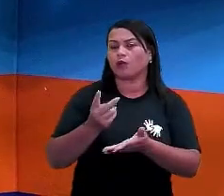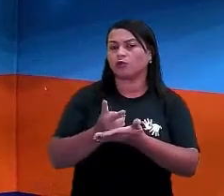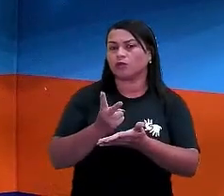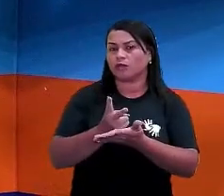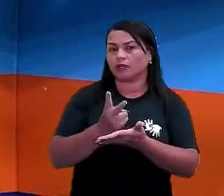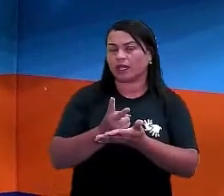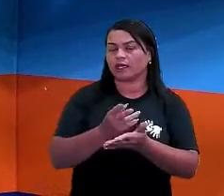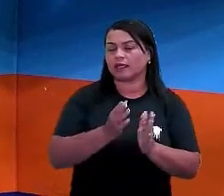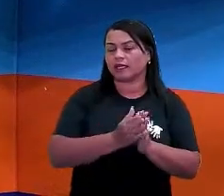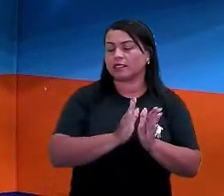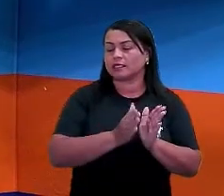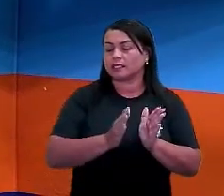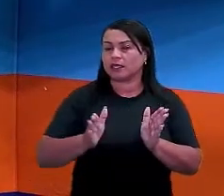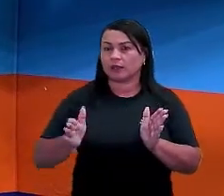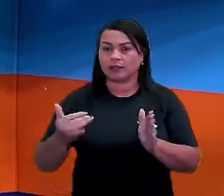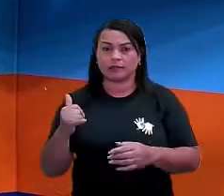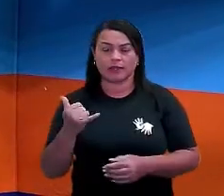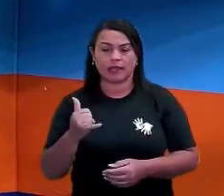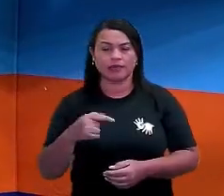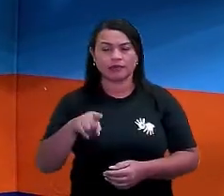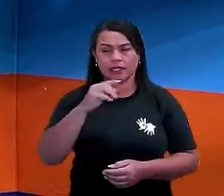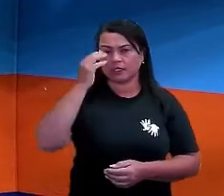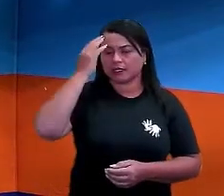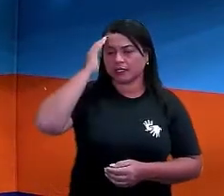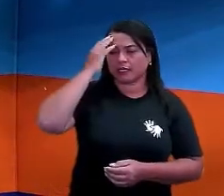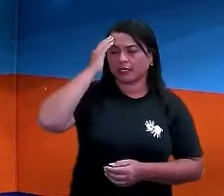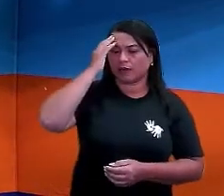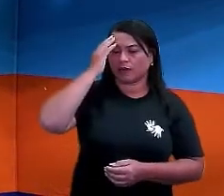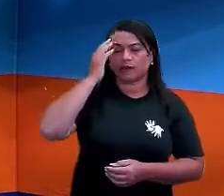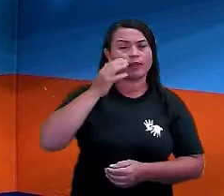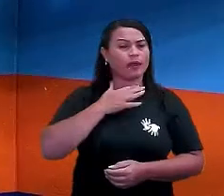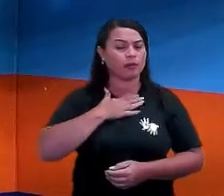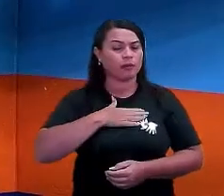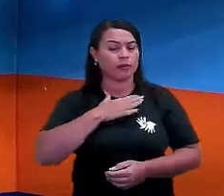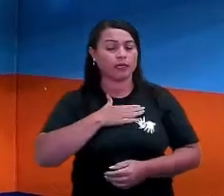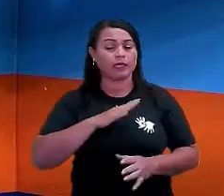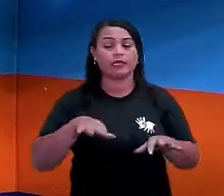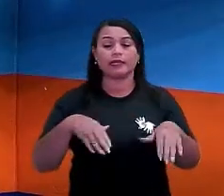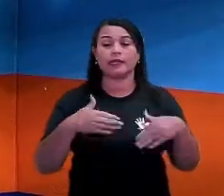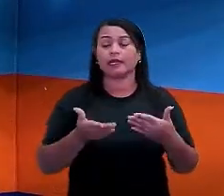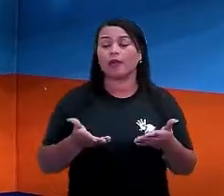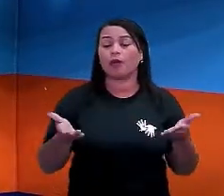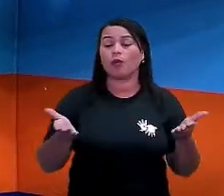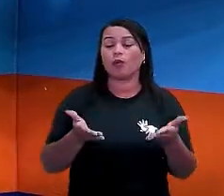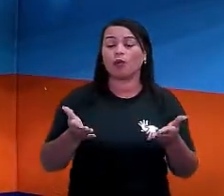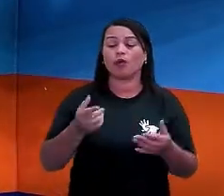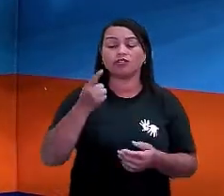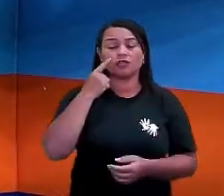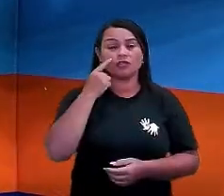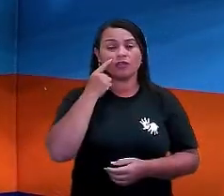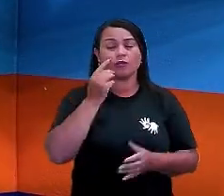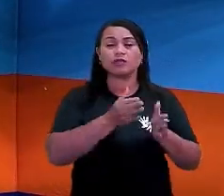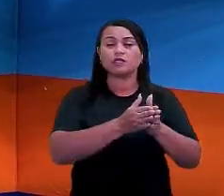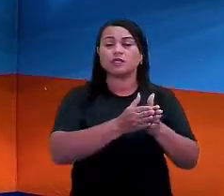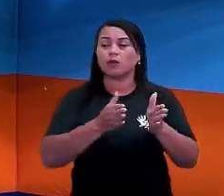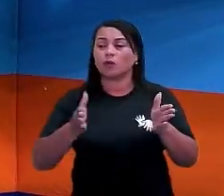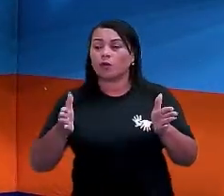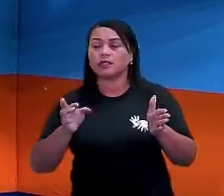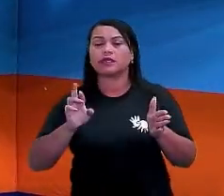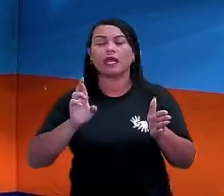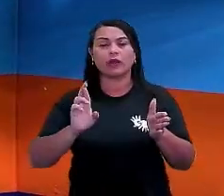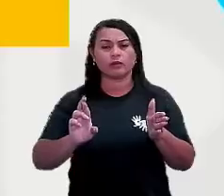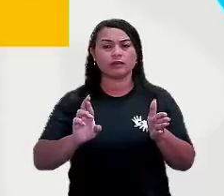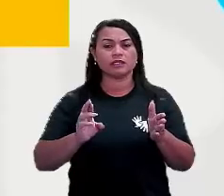desta sequência. Beleza? Deu para entender? Tranquilo? Então, ó, sequência recursiva, uma sequência é